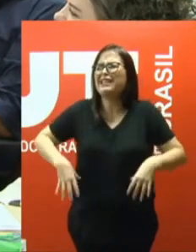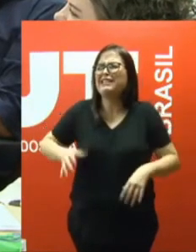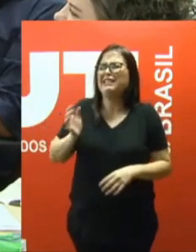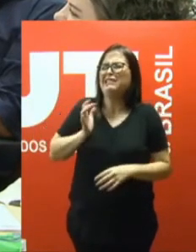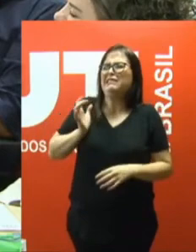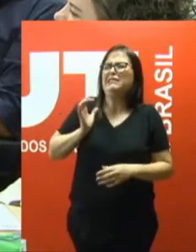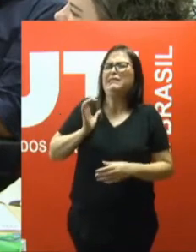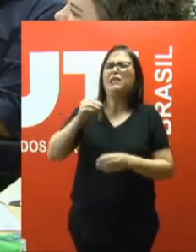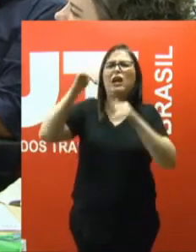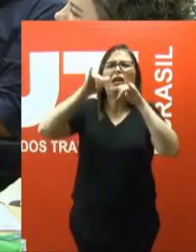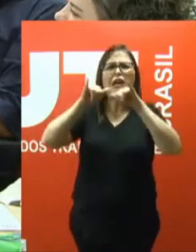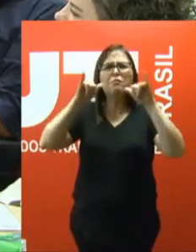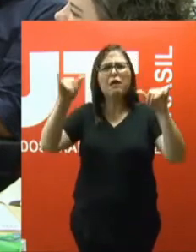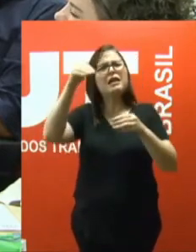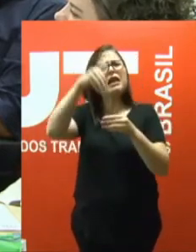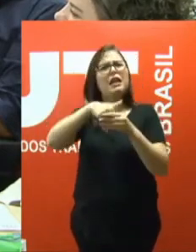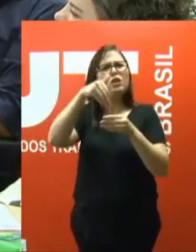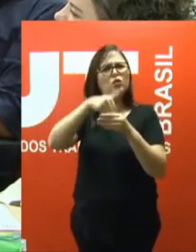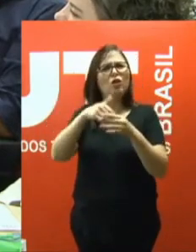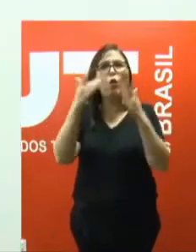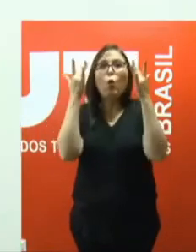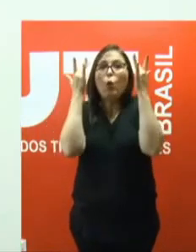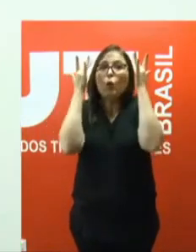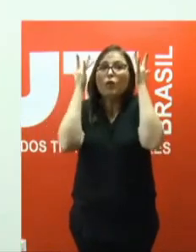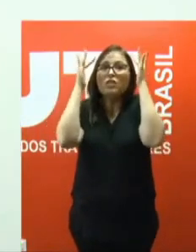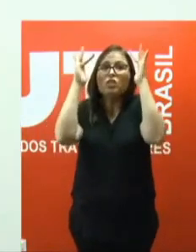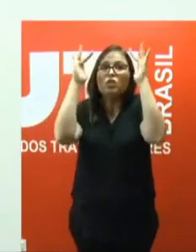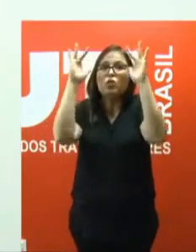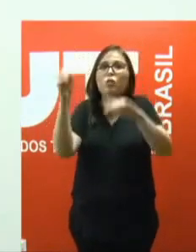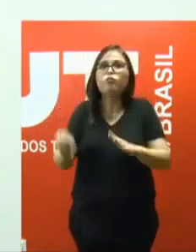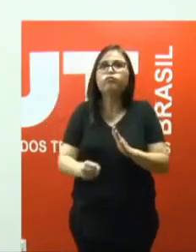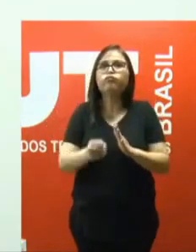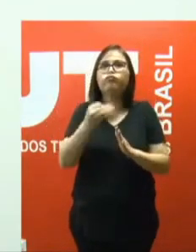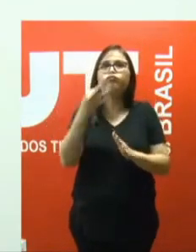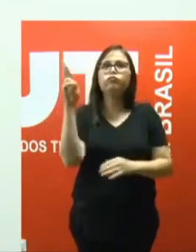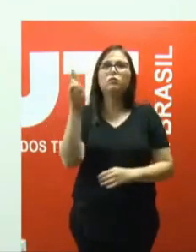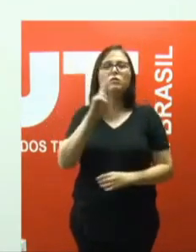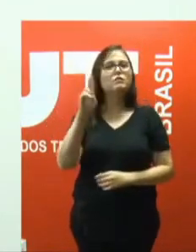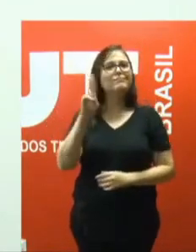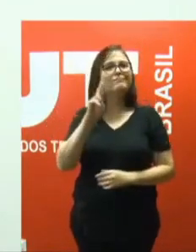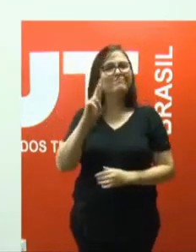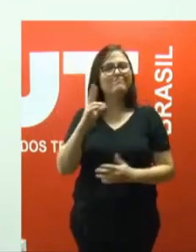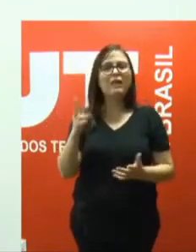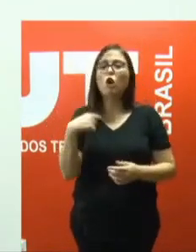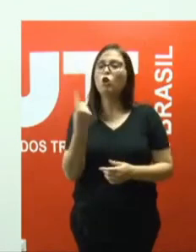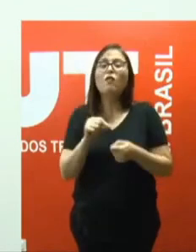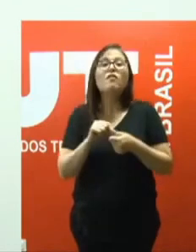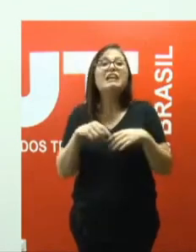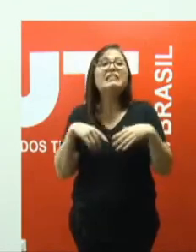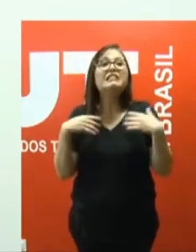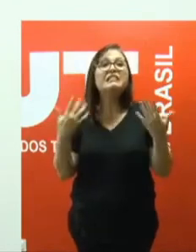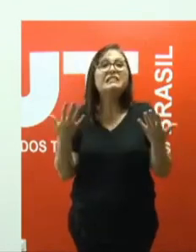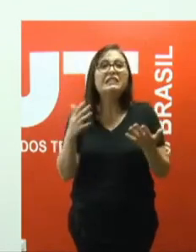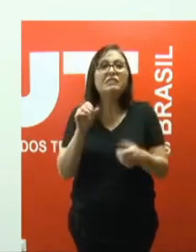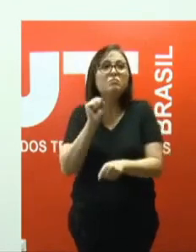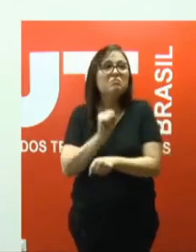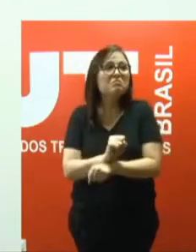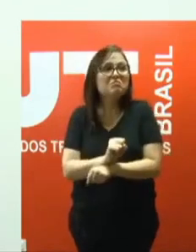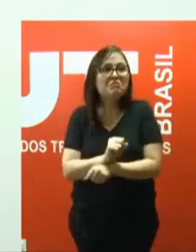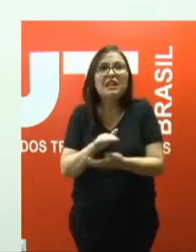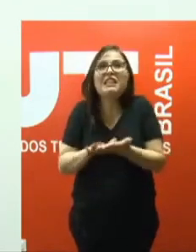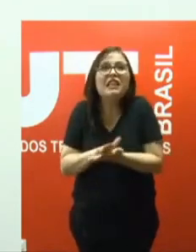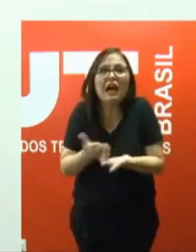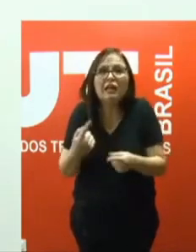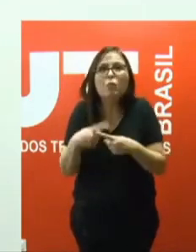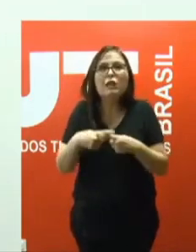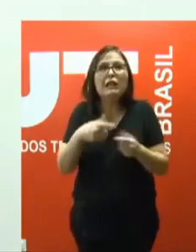campanha eleitoral. Não se tem dimensão. Tá? E o que que nós fazemos? Nada. O orçamento é secreto, a gente